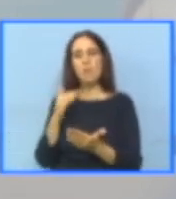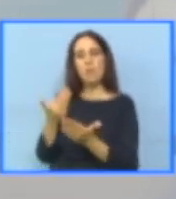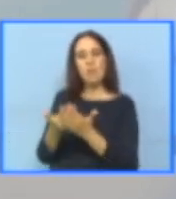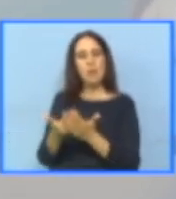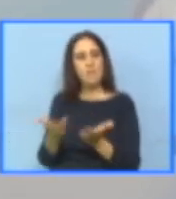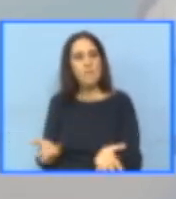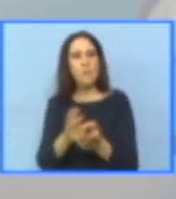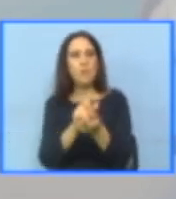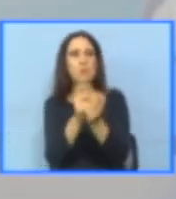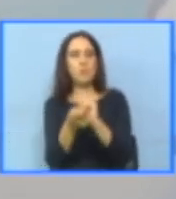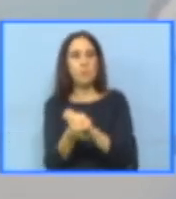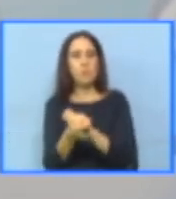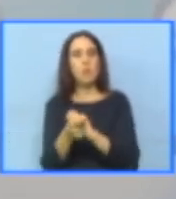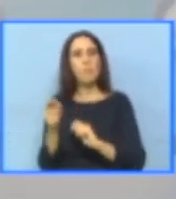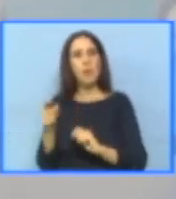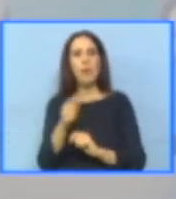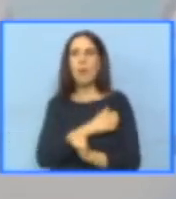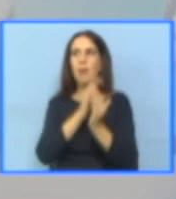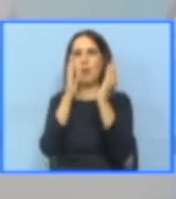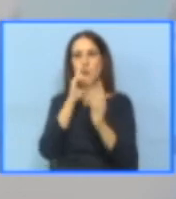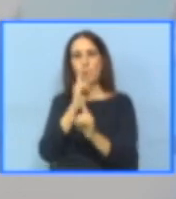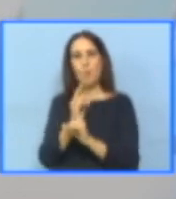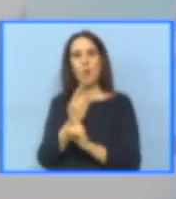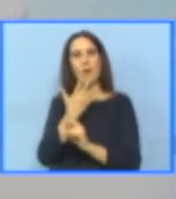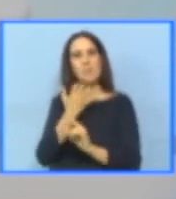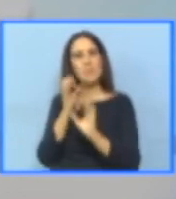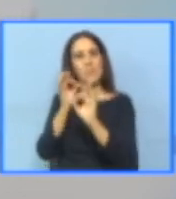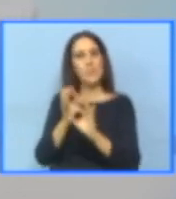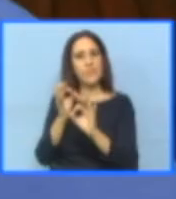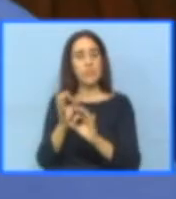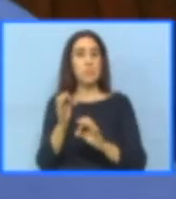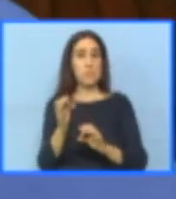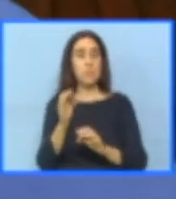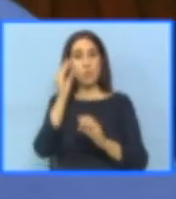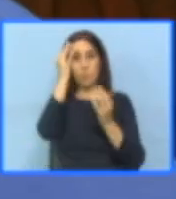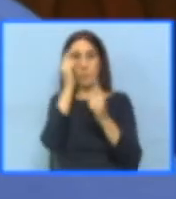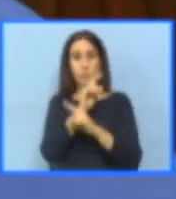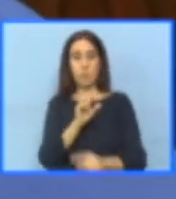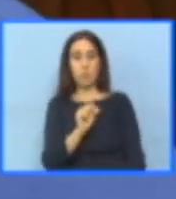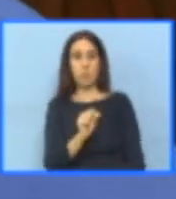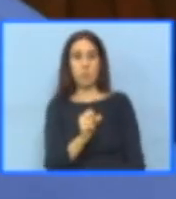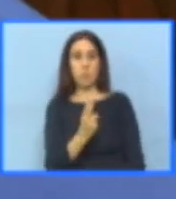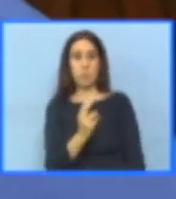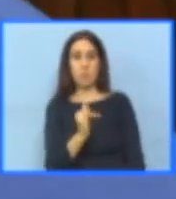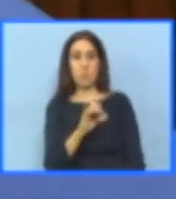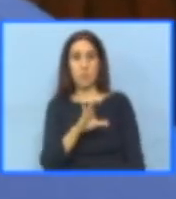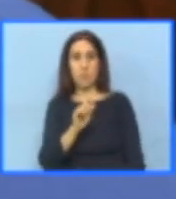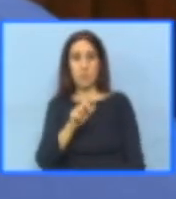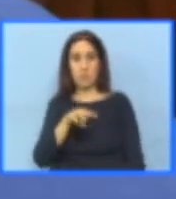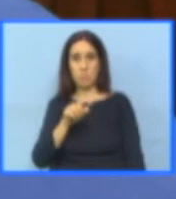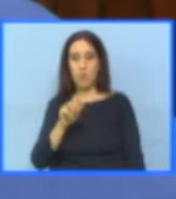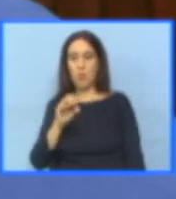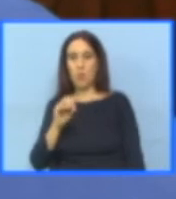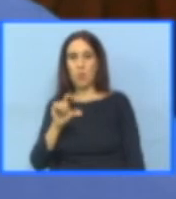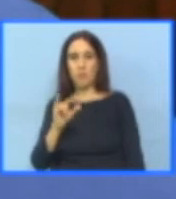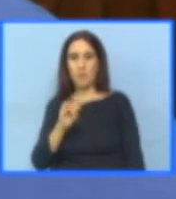transformação cuidando da casa comum. E é isso que pedimos ao professor Guilherme Oliveira Martins no sentido da